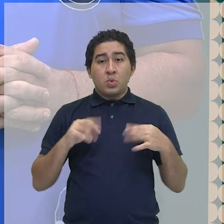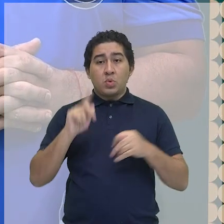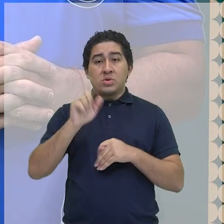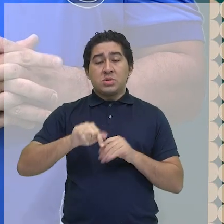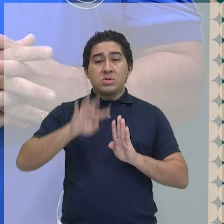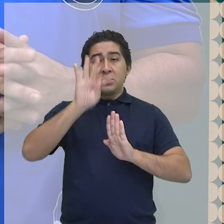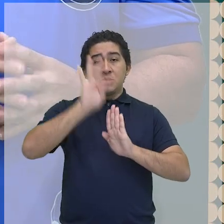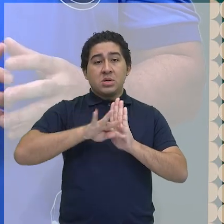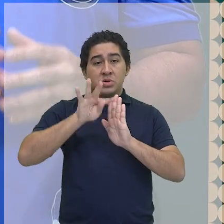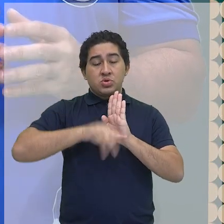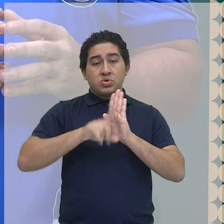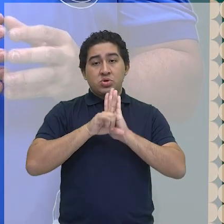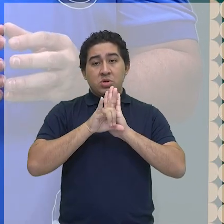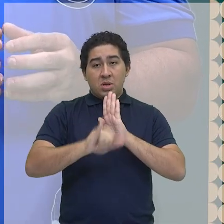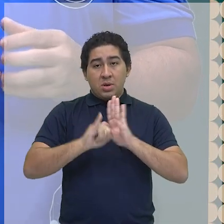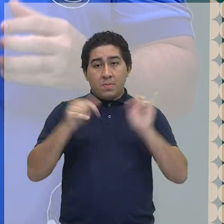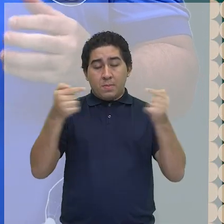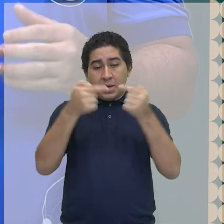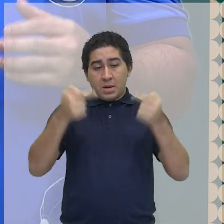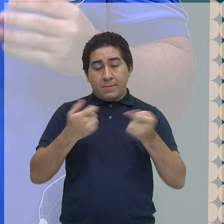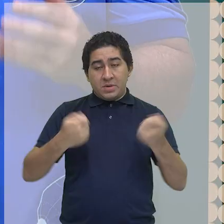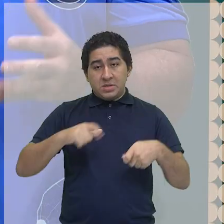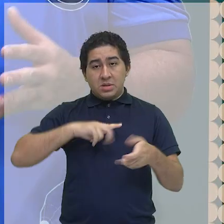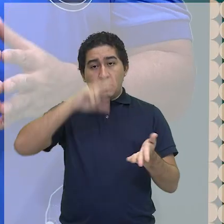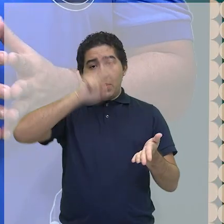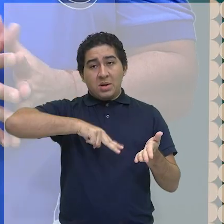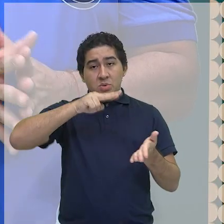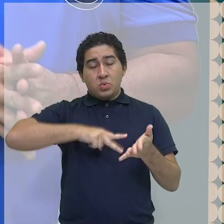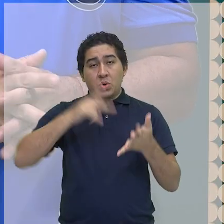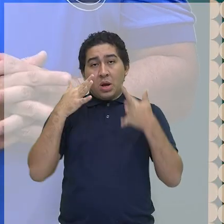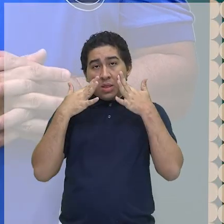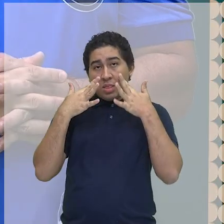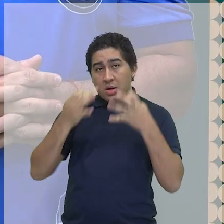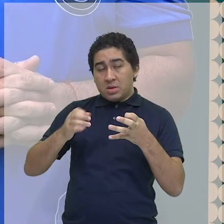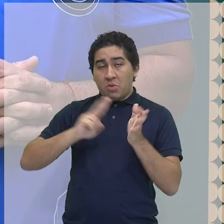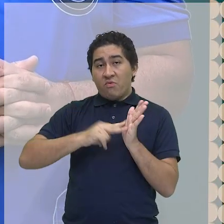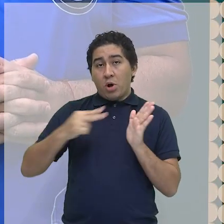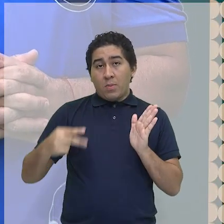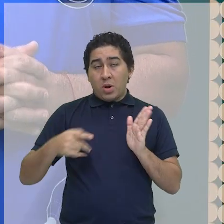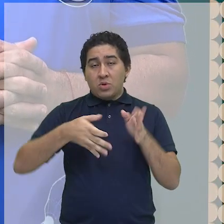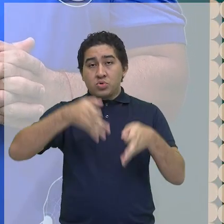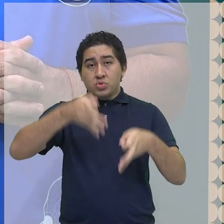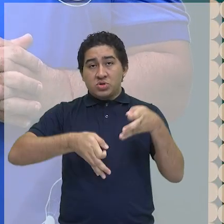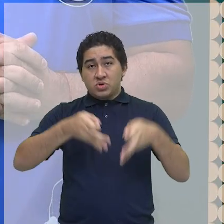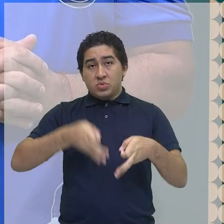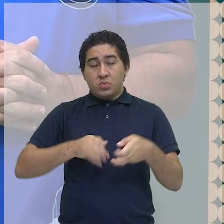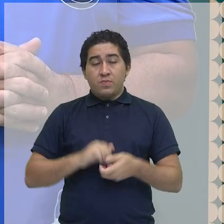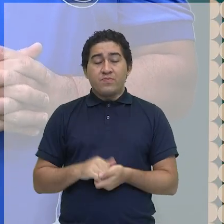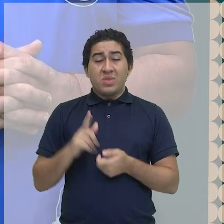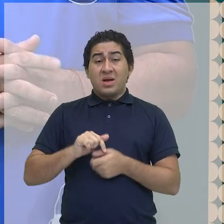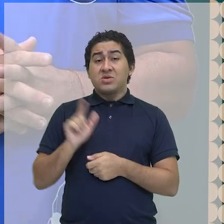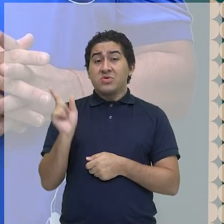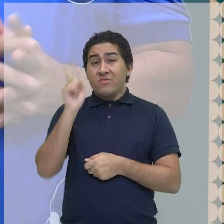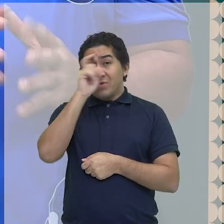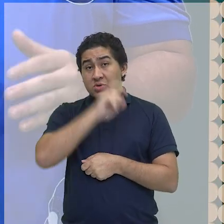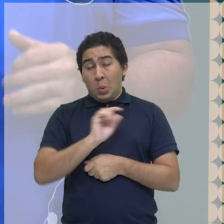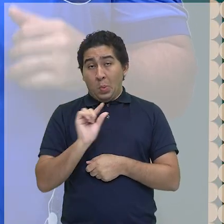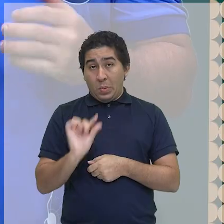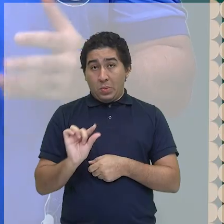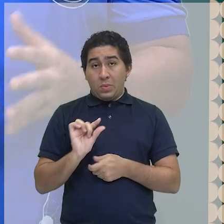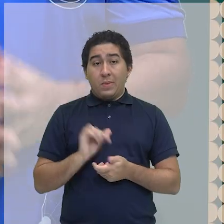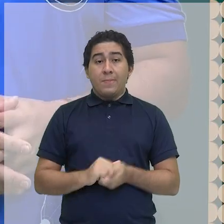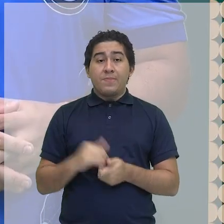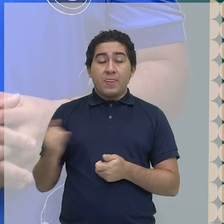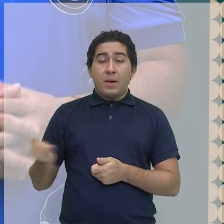legais, vocês têm que ter uma leitura atenta ao vocabulário jurídico, ok? É um pouquinho difícil. É importante